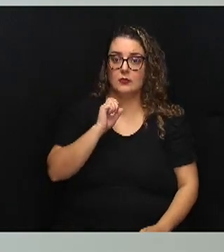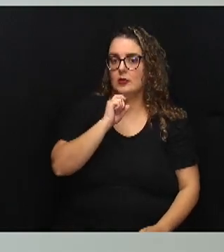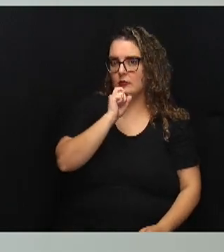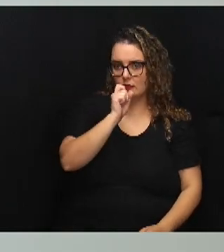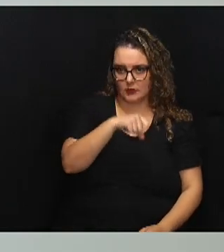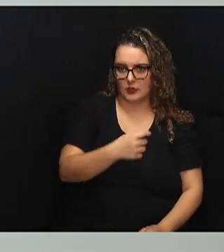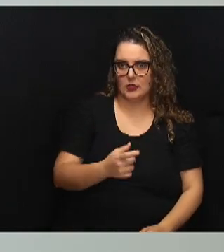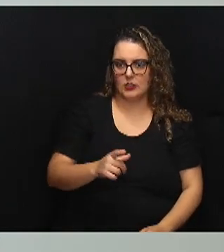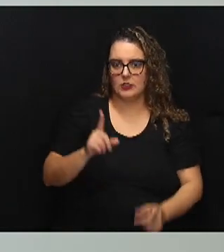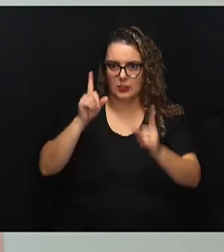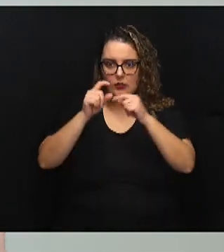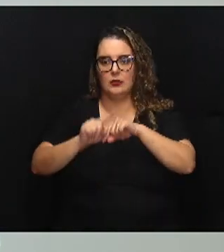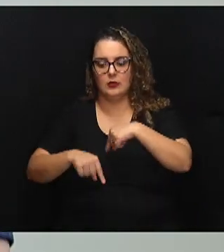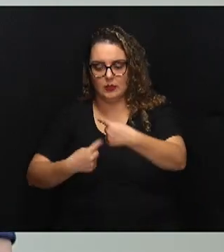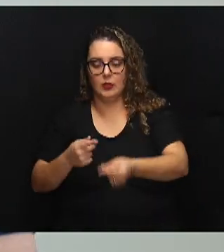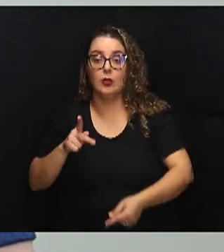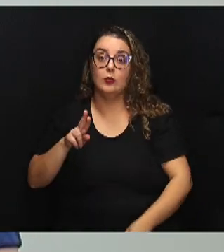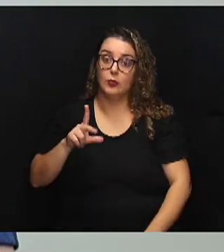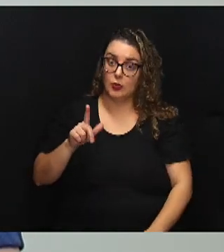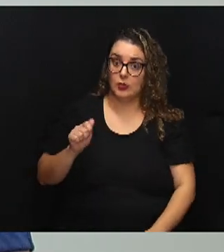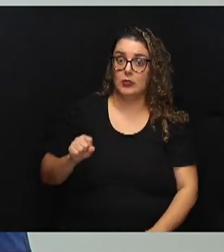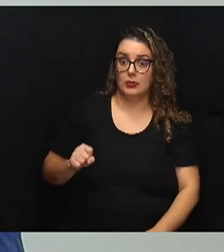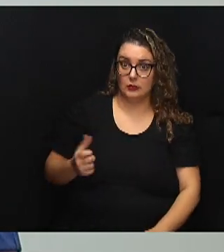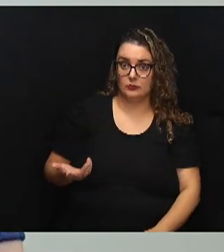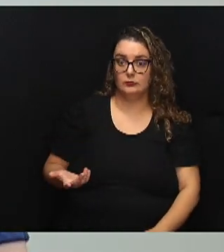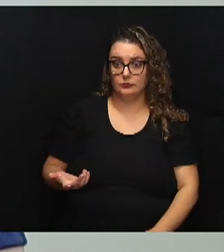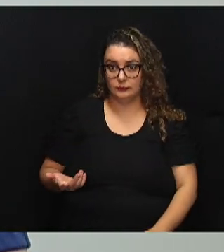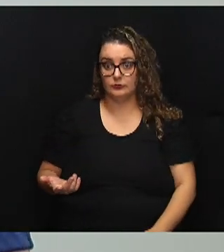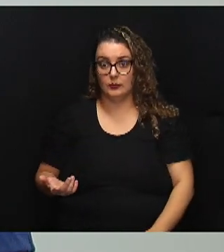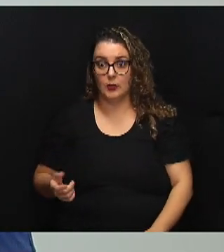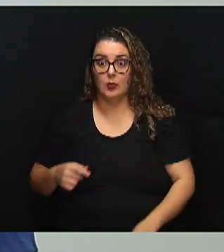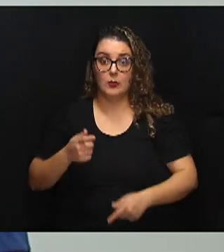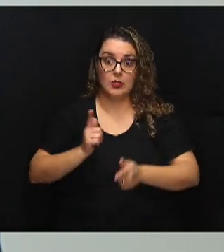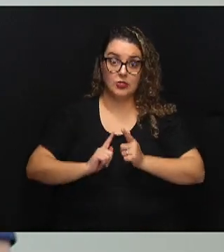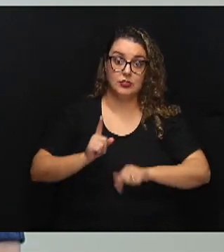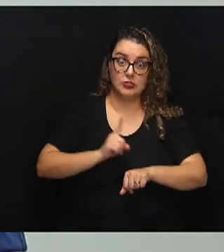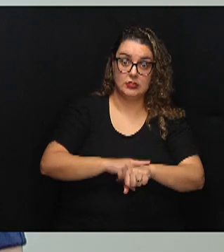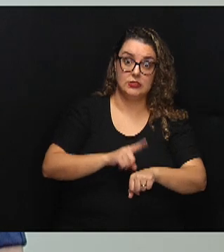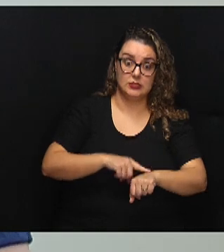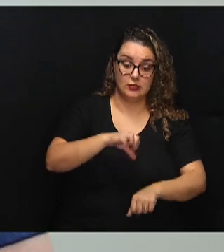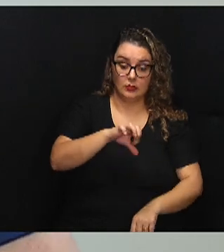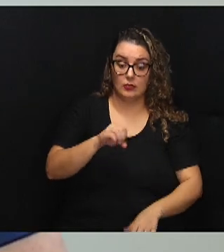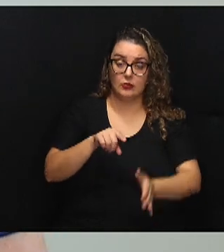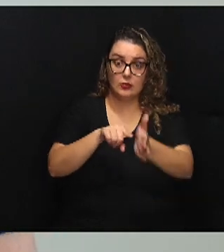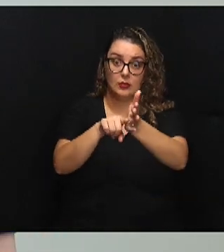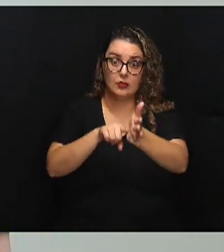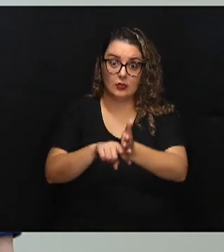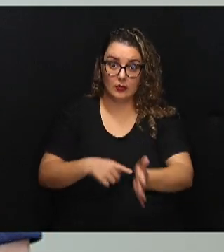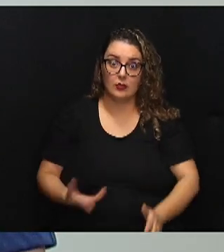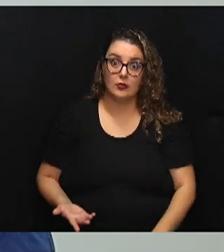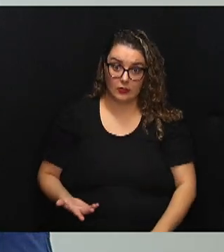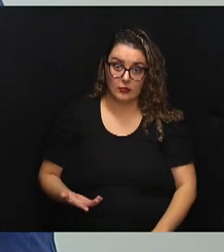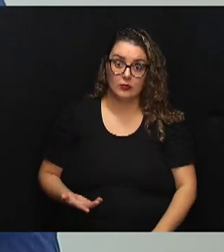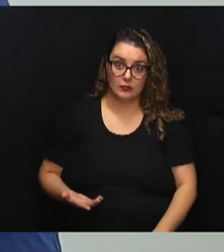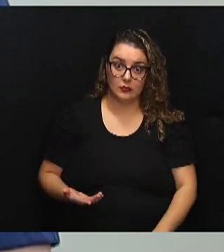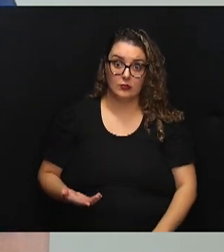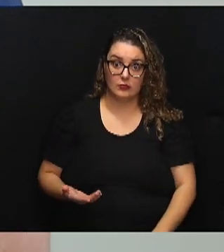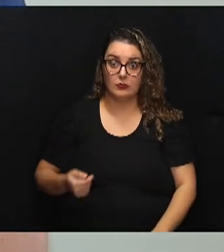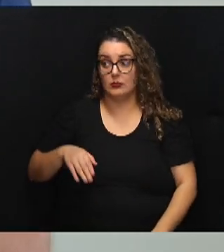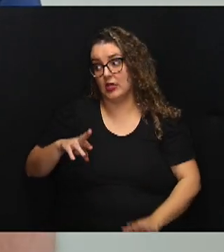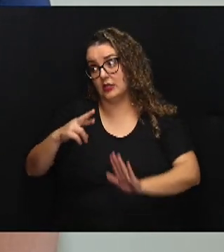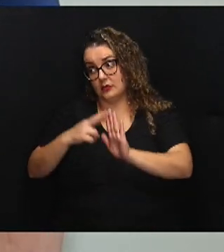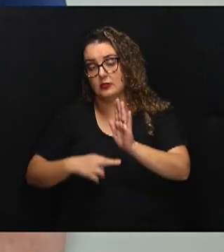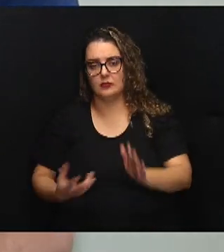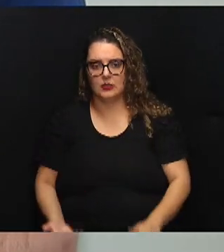difícil, pula. É uma prova que demanda muito, até pela gestão de tempo, porque são 90 questões no dia, mais redação.